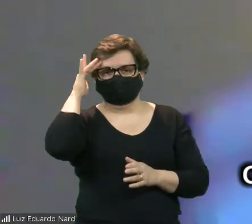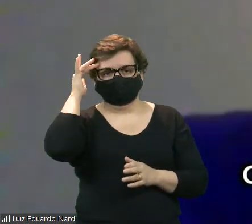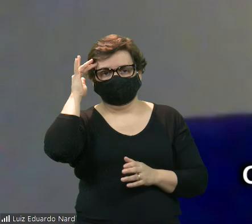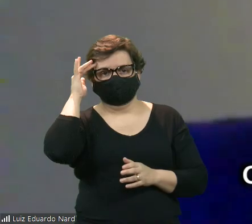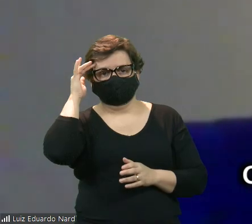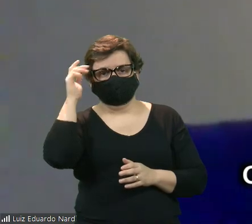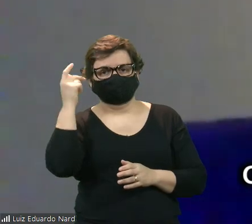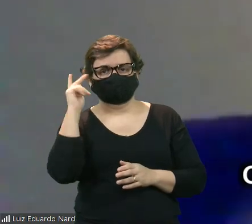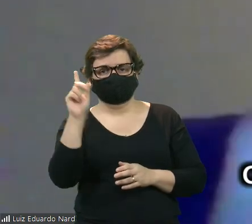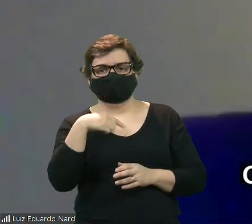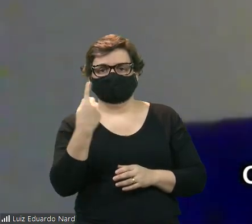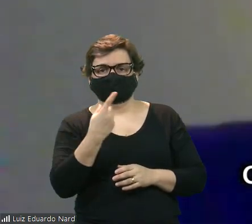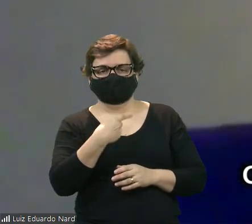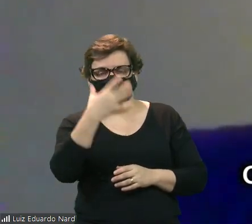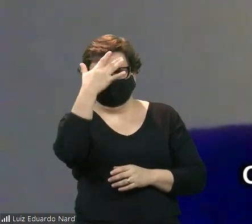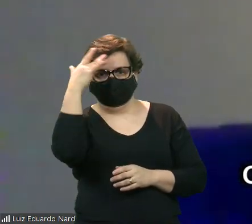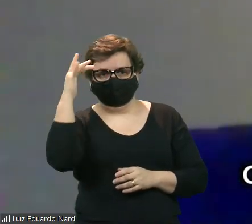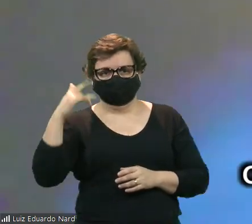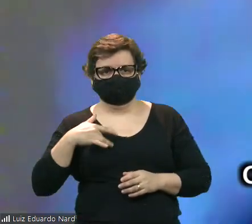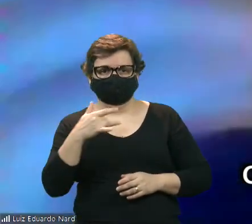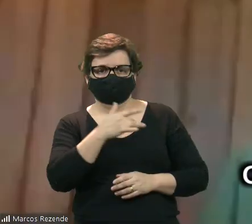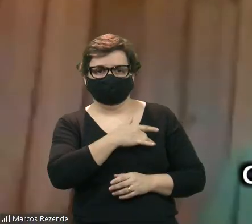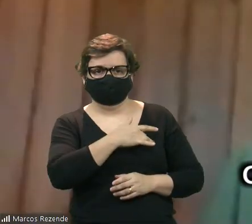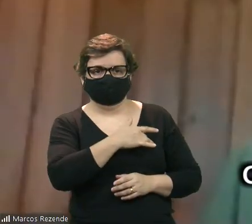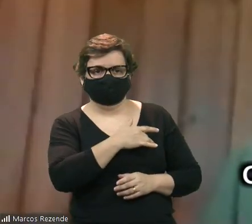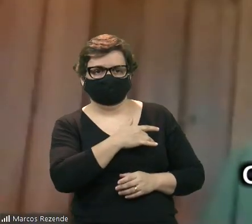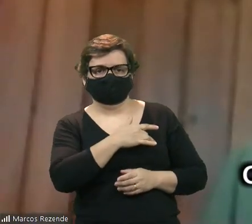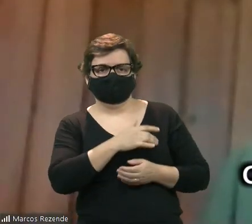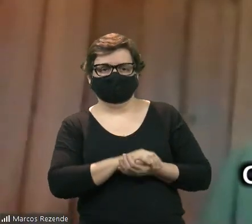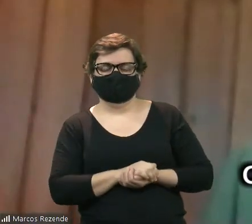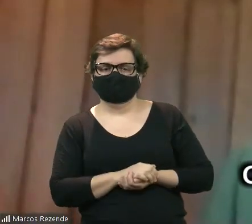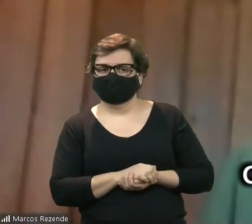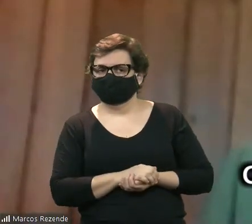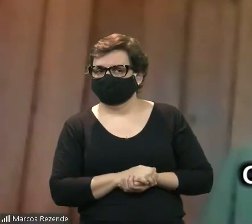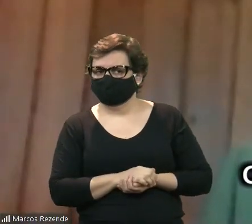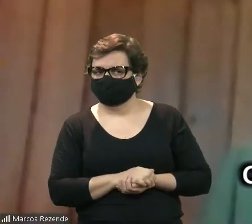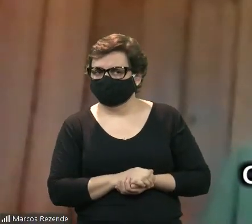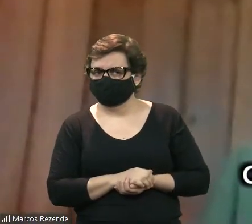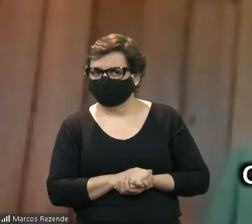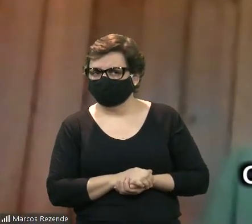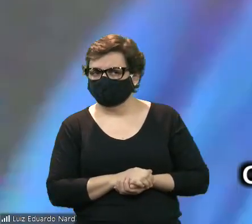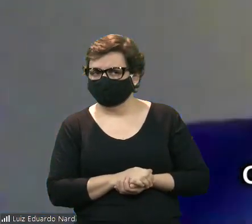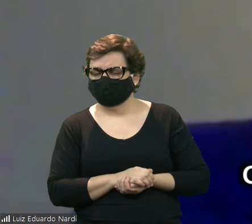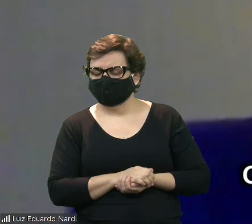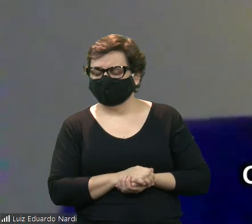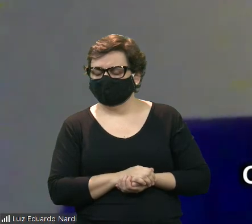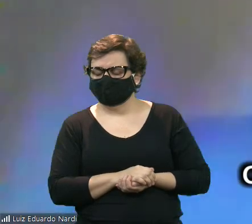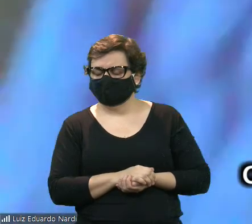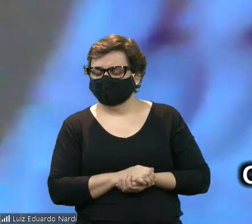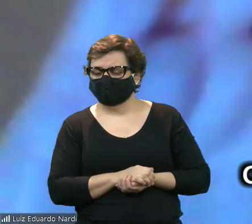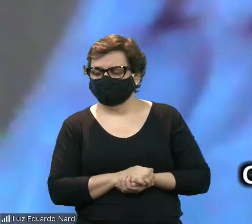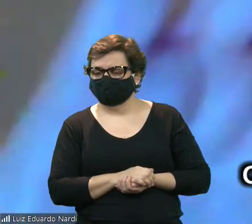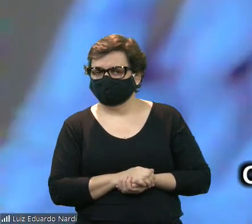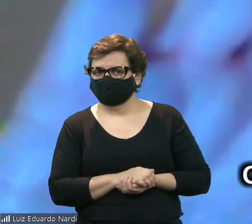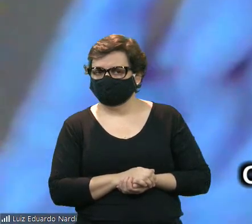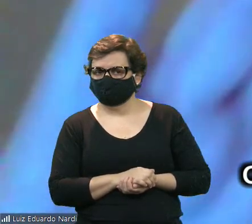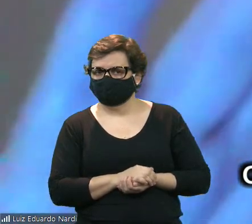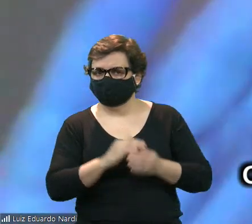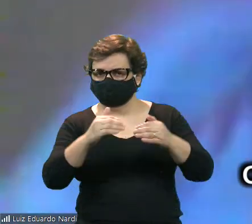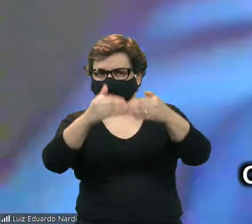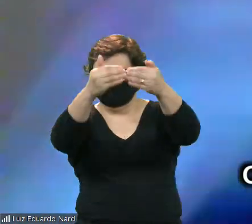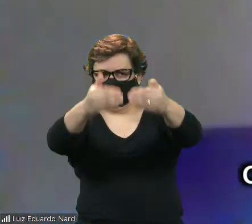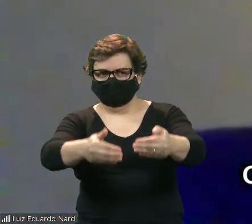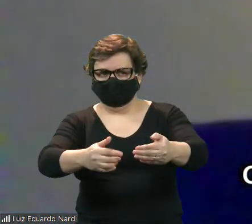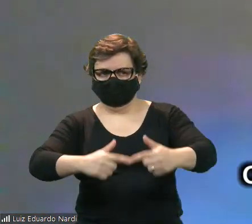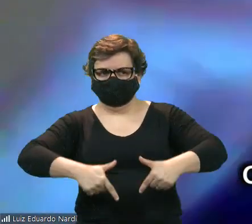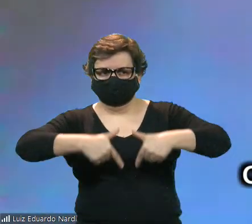o nosso pessoal da saúde, vereador Danilo, que está lá na frente, porque... Bom, para finalizar, para aqueles que estão lá na frente